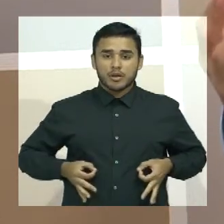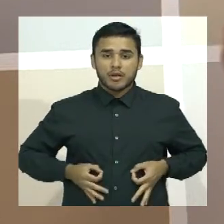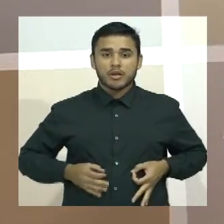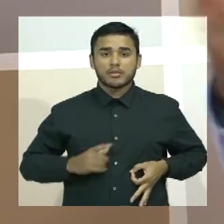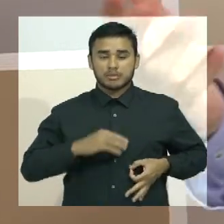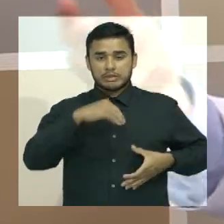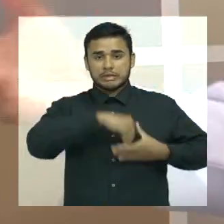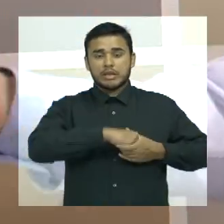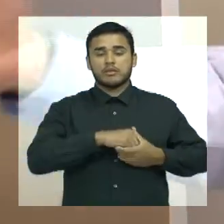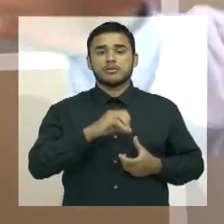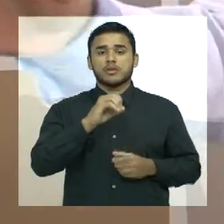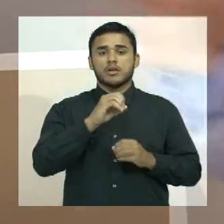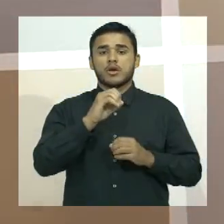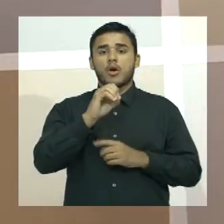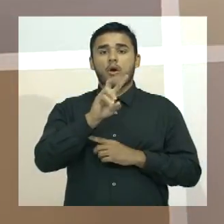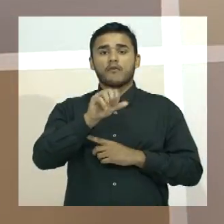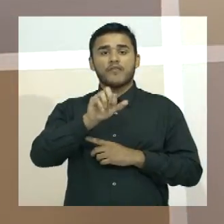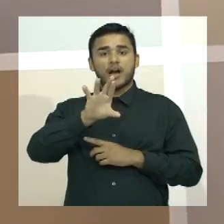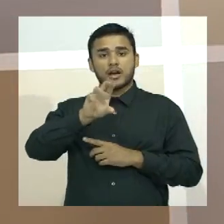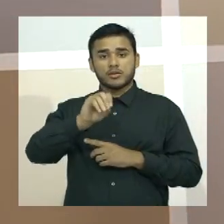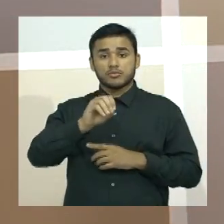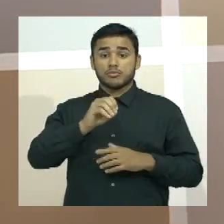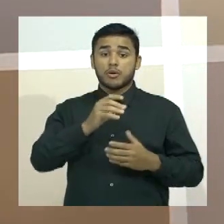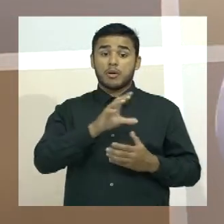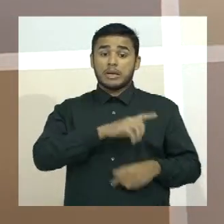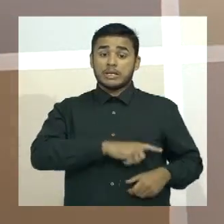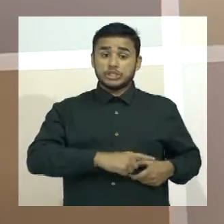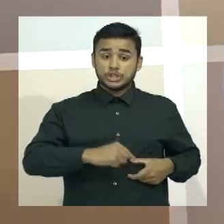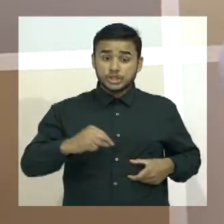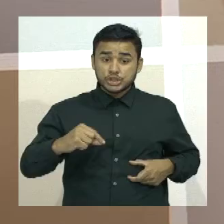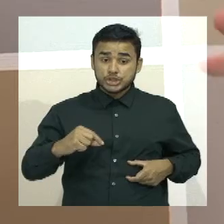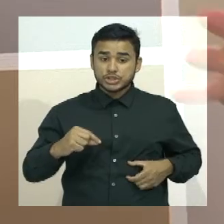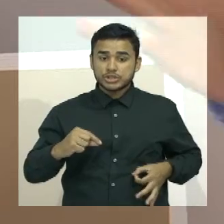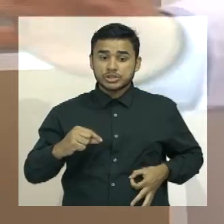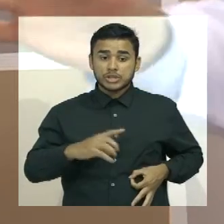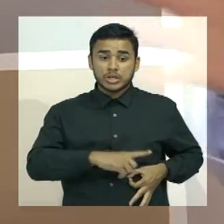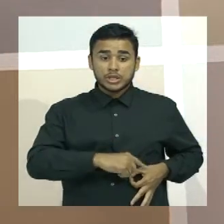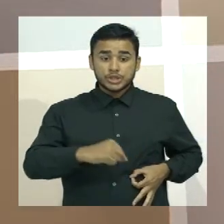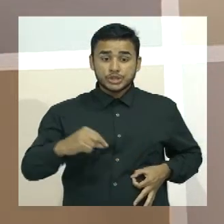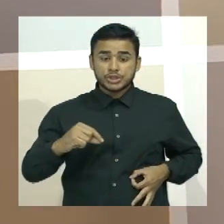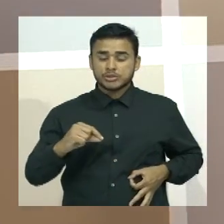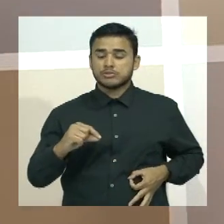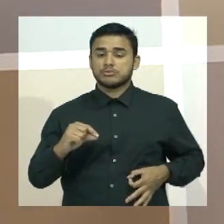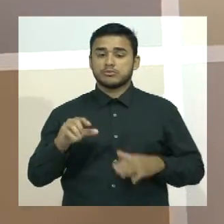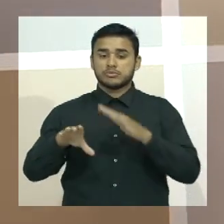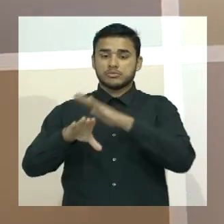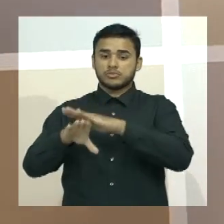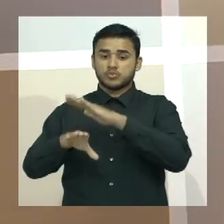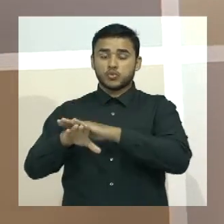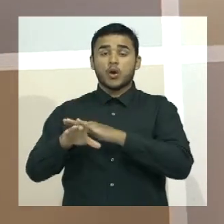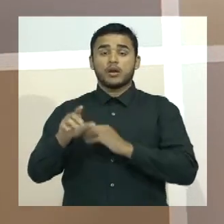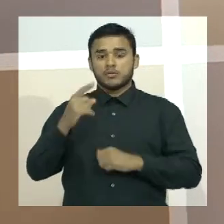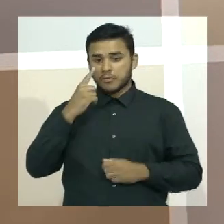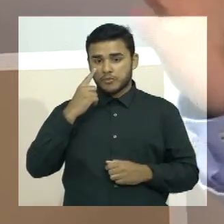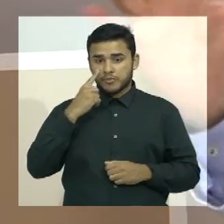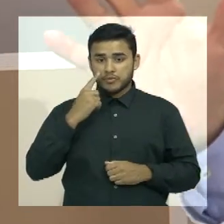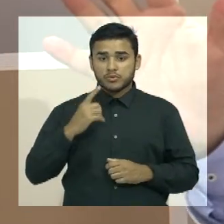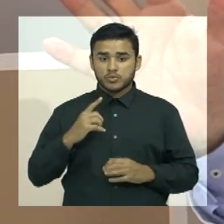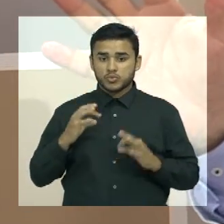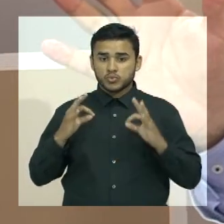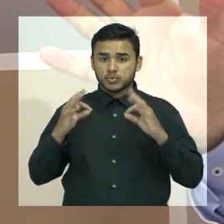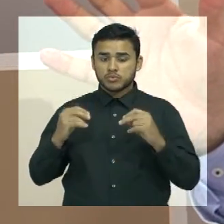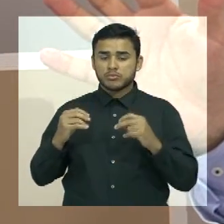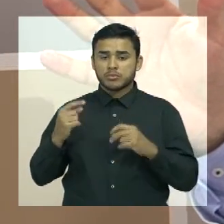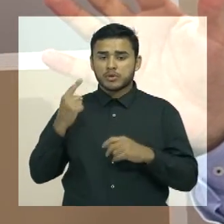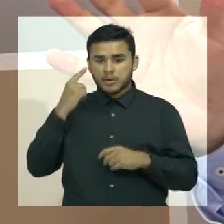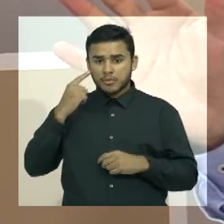bem sofisticada para congelar, para que não haja destruição, tá? Porque você pega um mamute que foi encontrado na Antártida. Em termos macroscópicos,